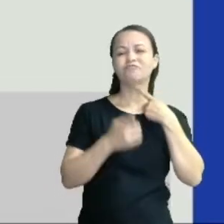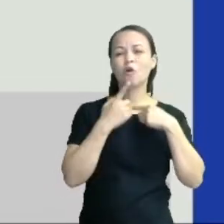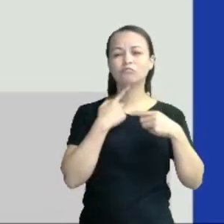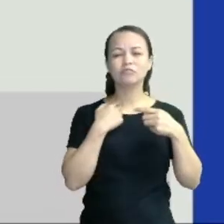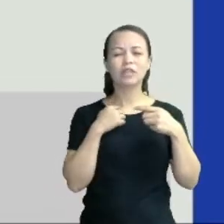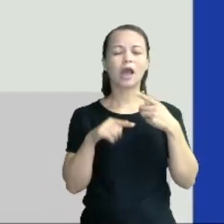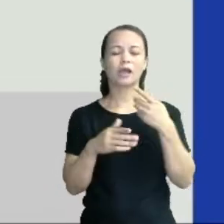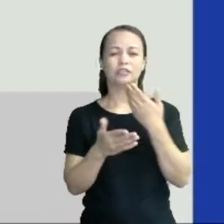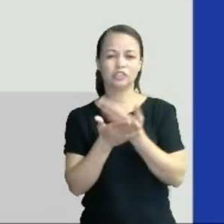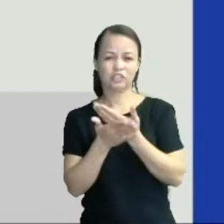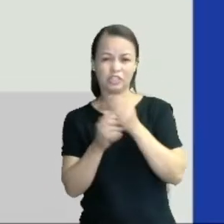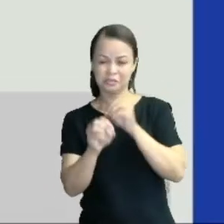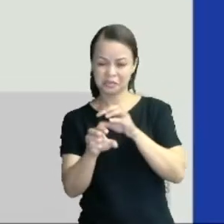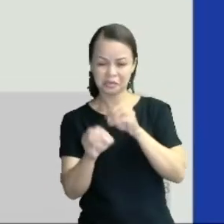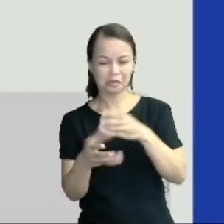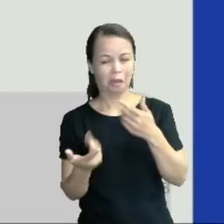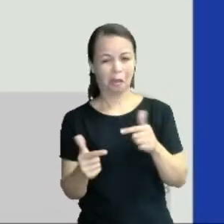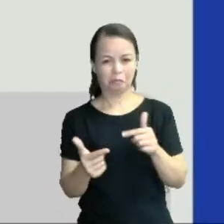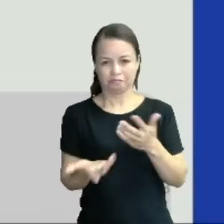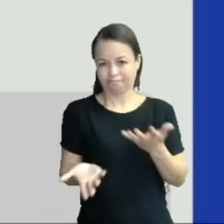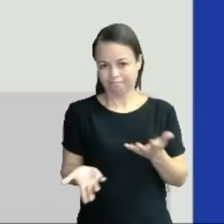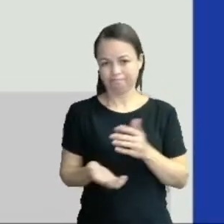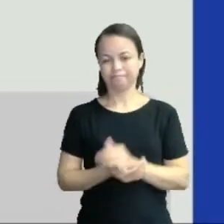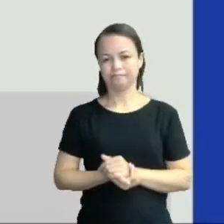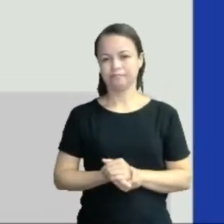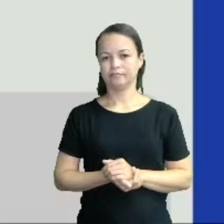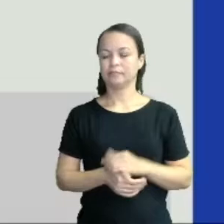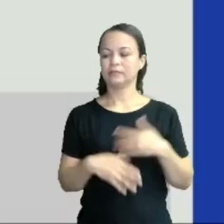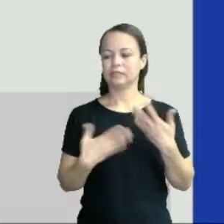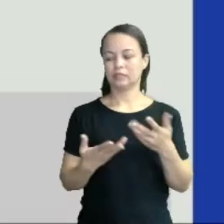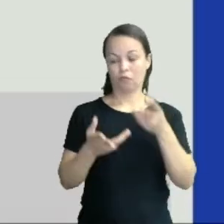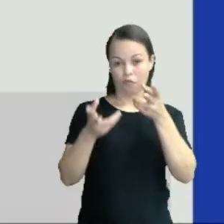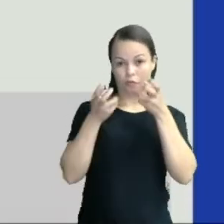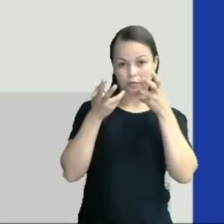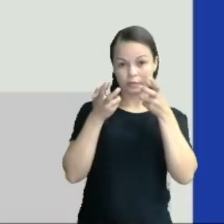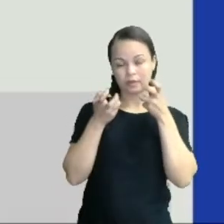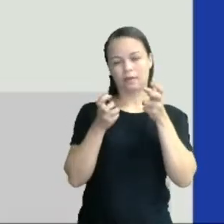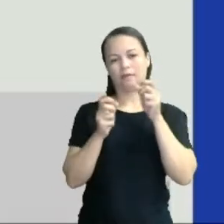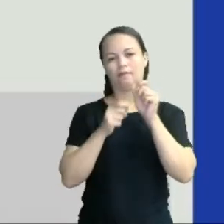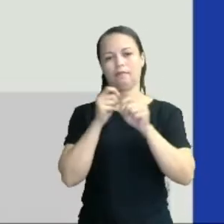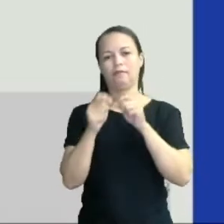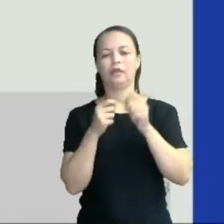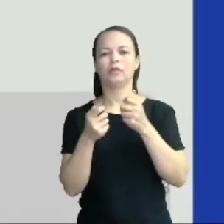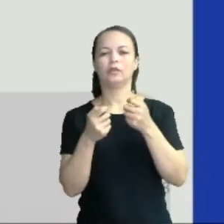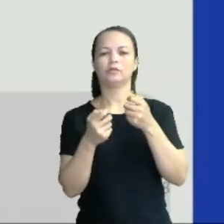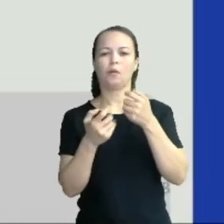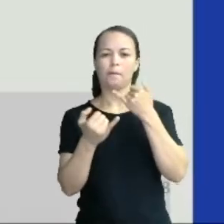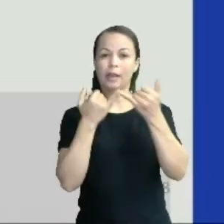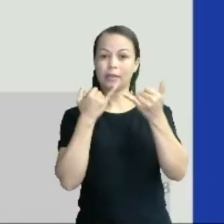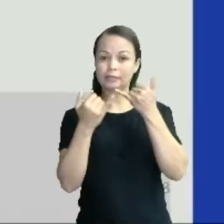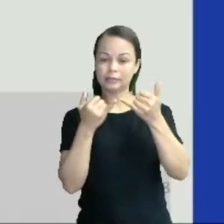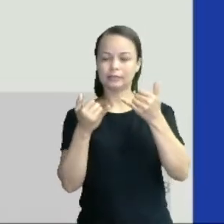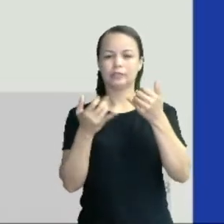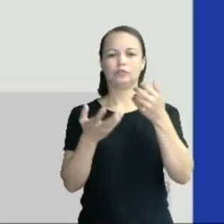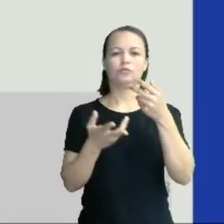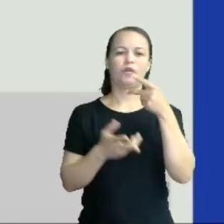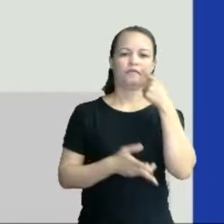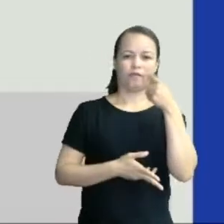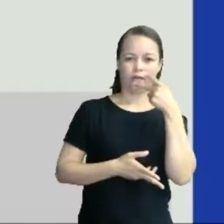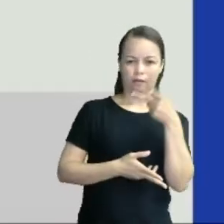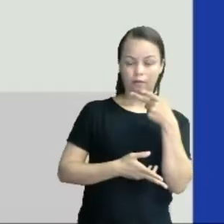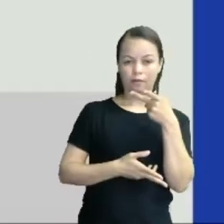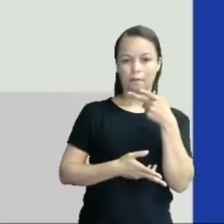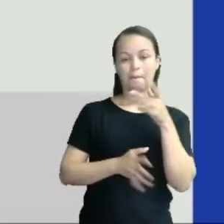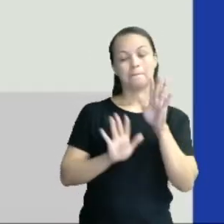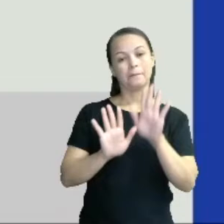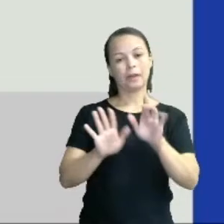está a fim de ensinar, né? Então, vejam que parecido na pronúncia,